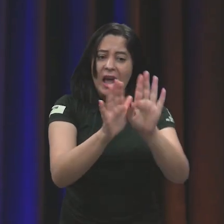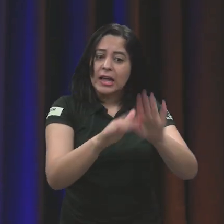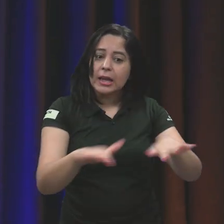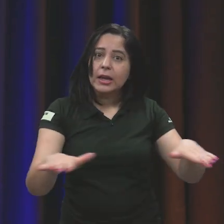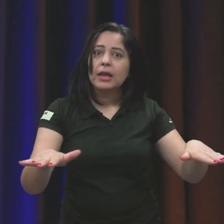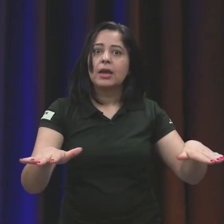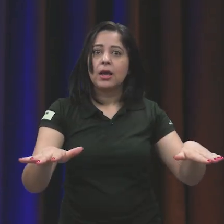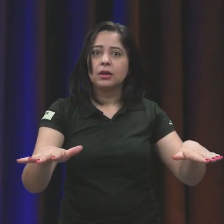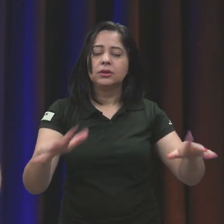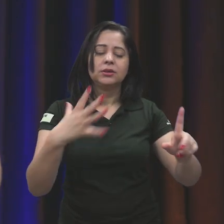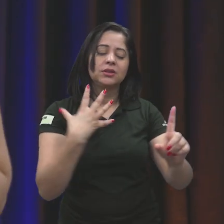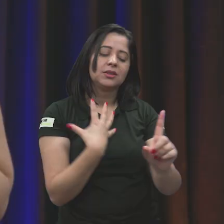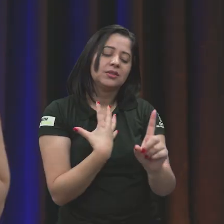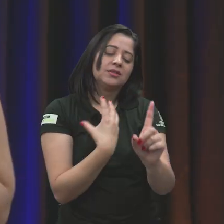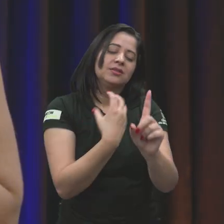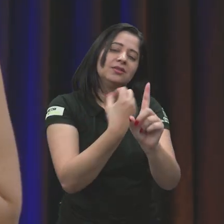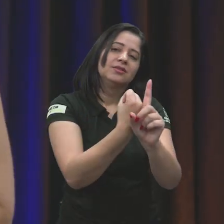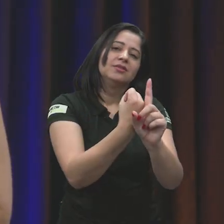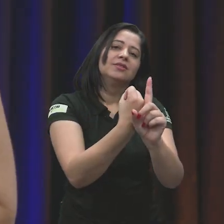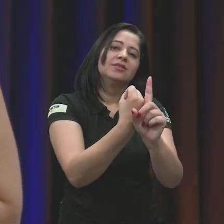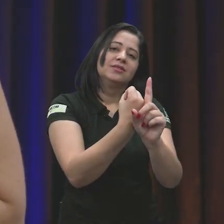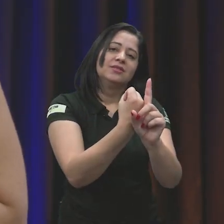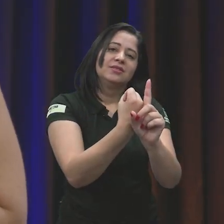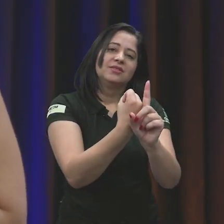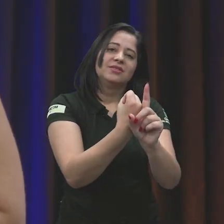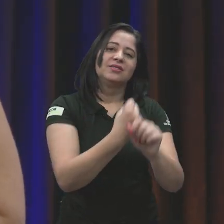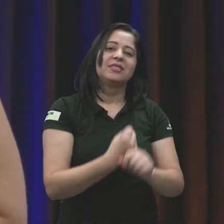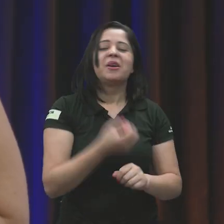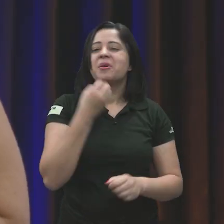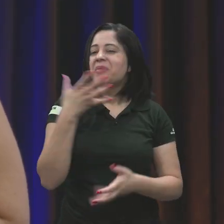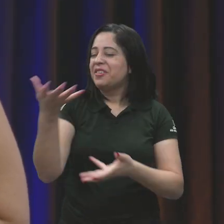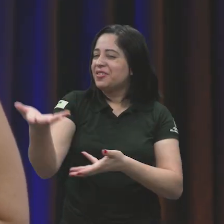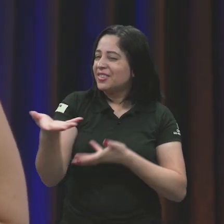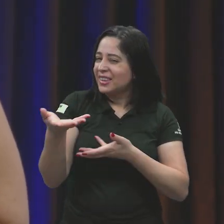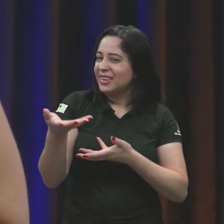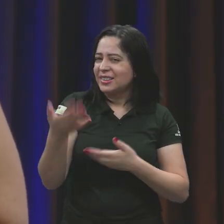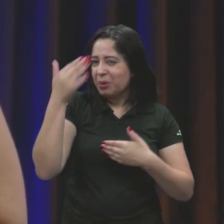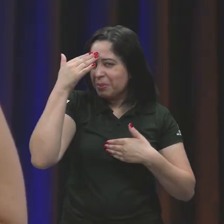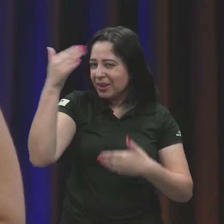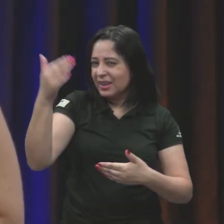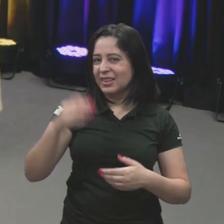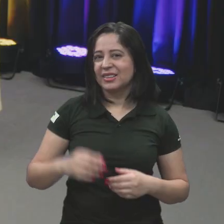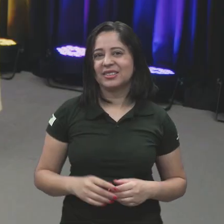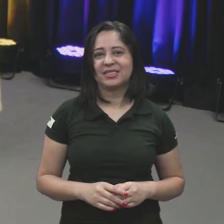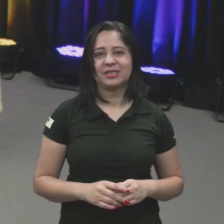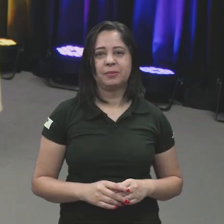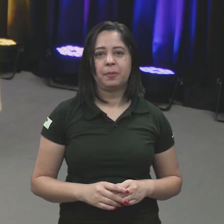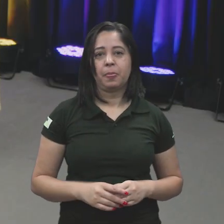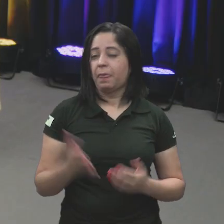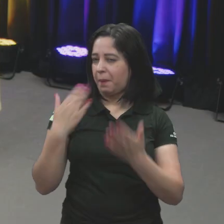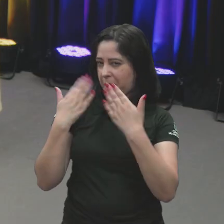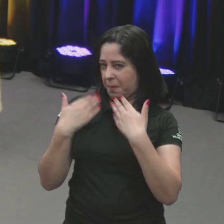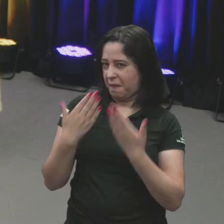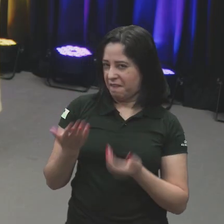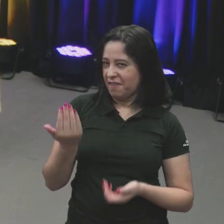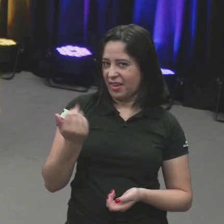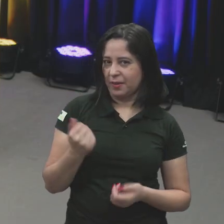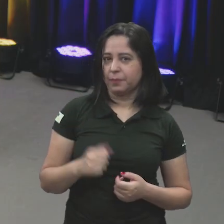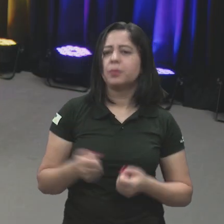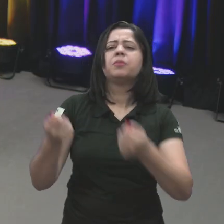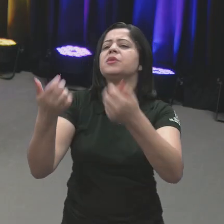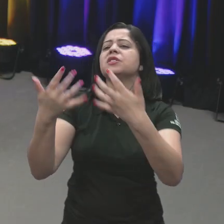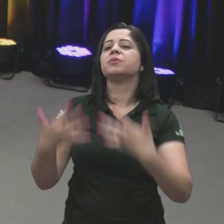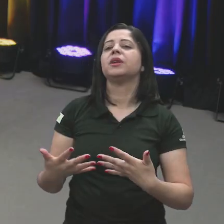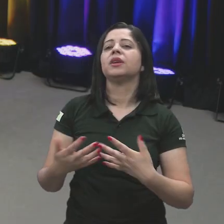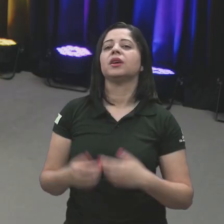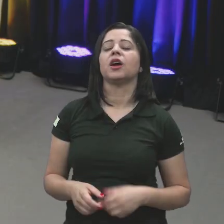infância, que inspiração começa com os nossos kids. Muito bem-vinda. Obrigada, viu, Flora? De nada. Vamos bater um papo agora? Fala para